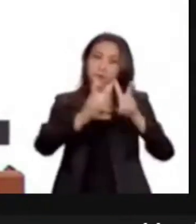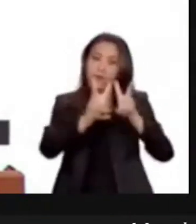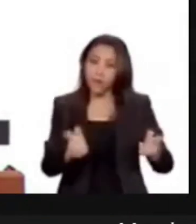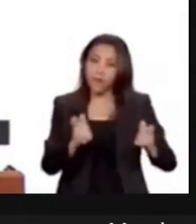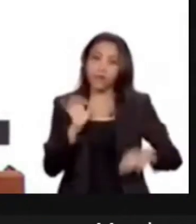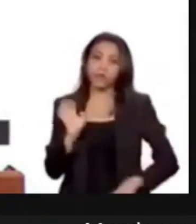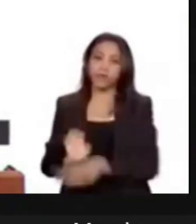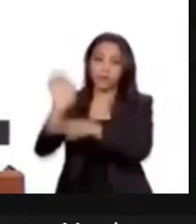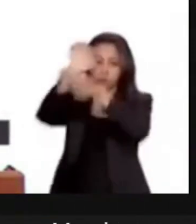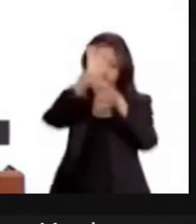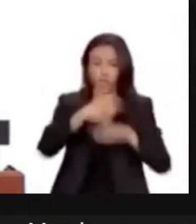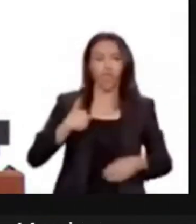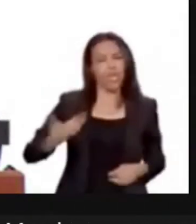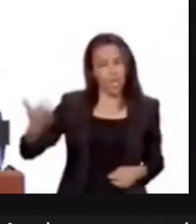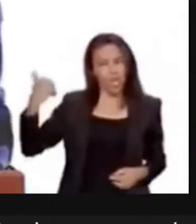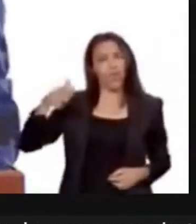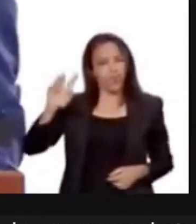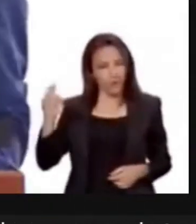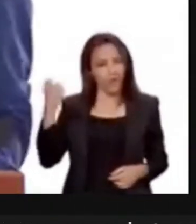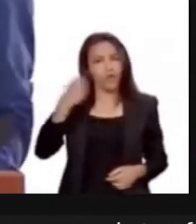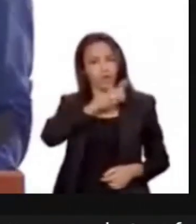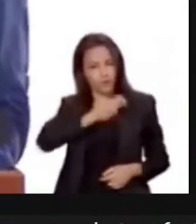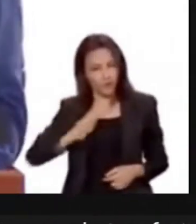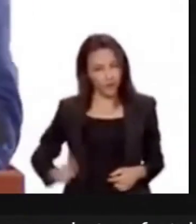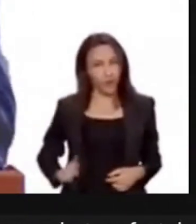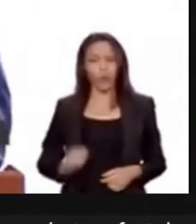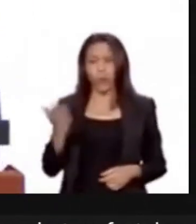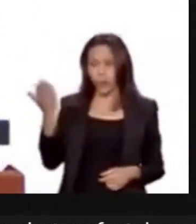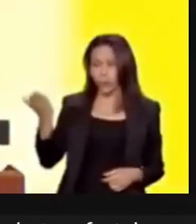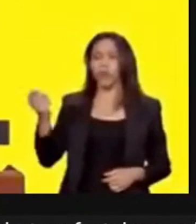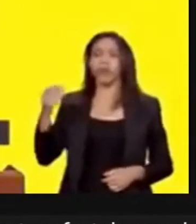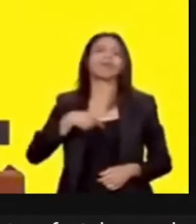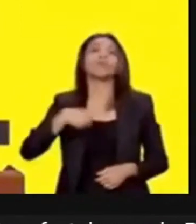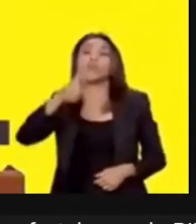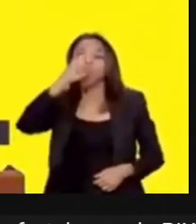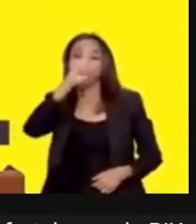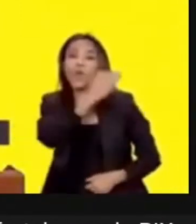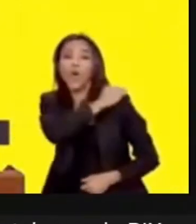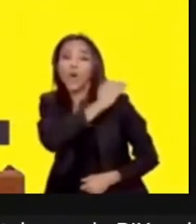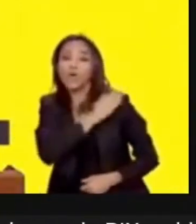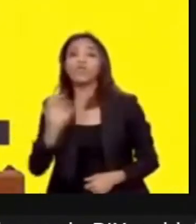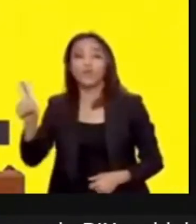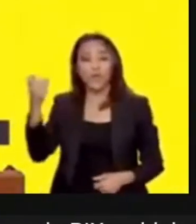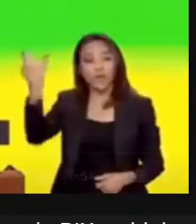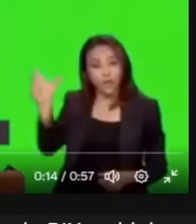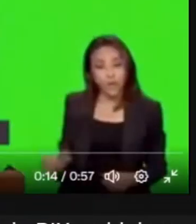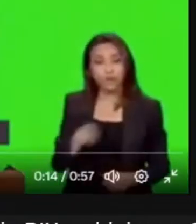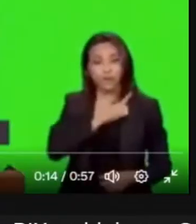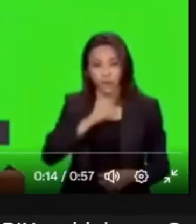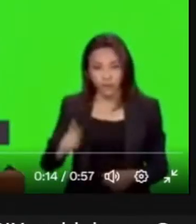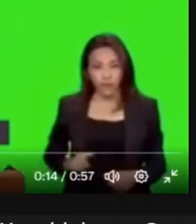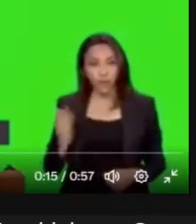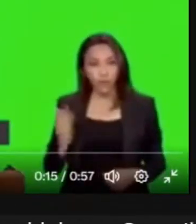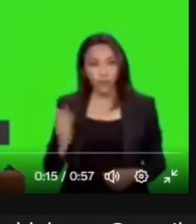eu fui Governador Renan foi Governador o Rui foi Governador o Valdez